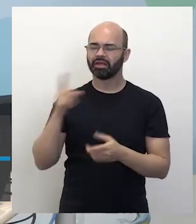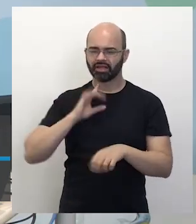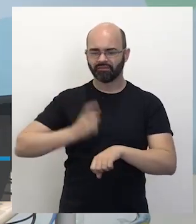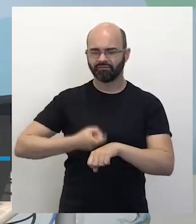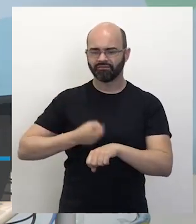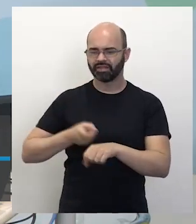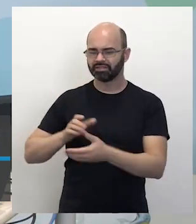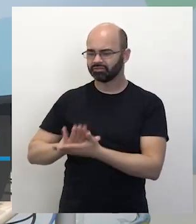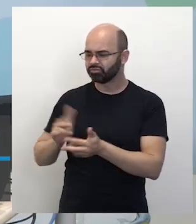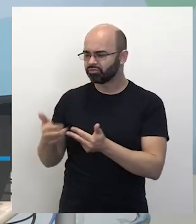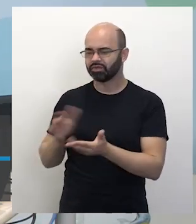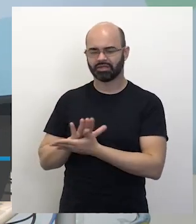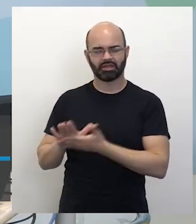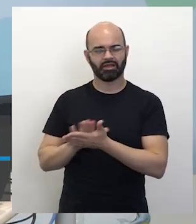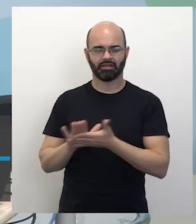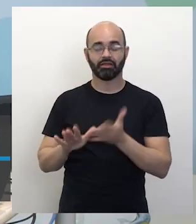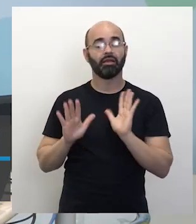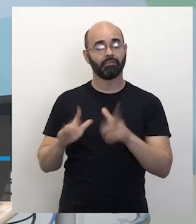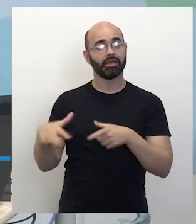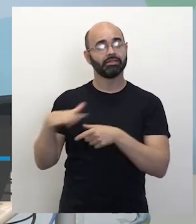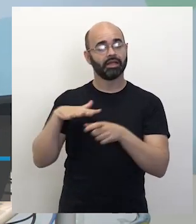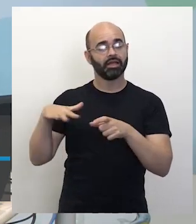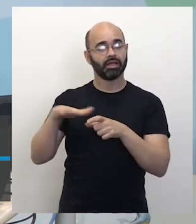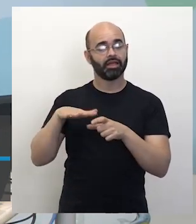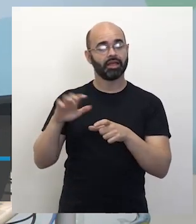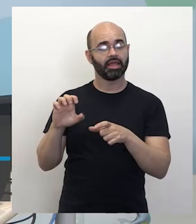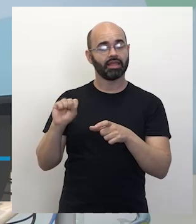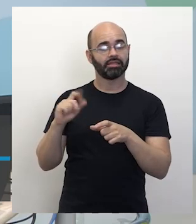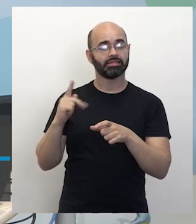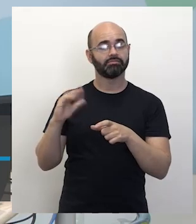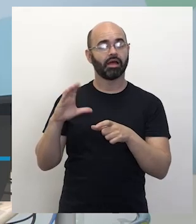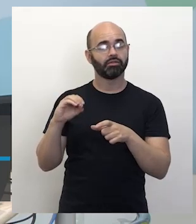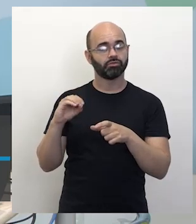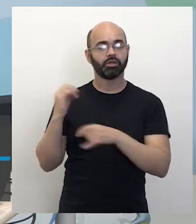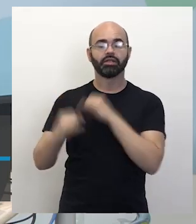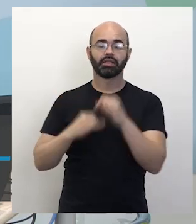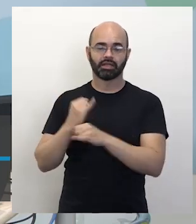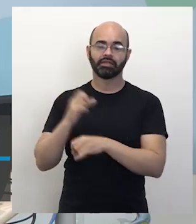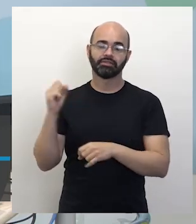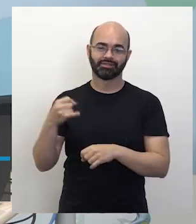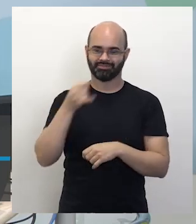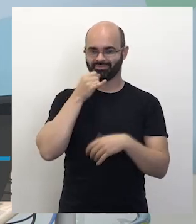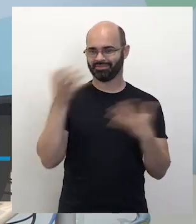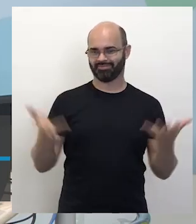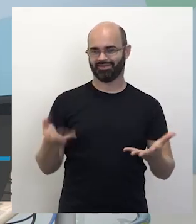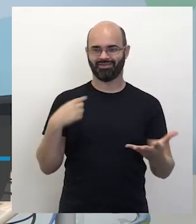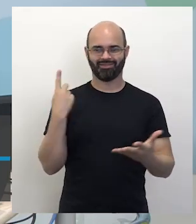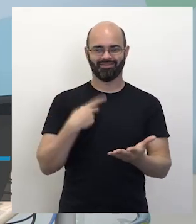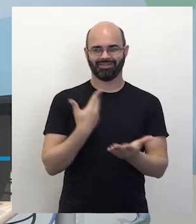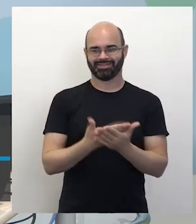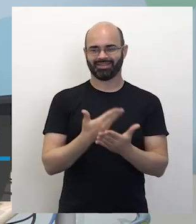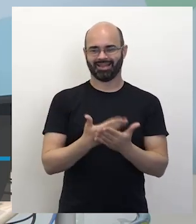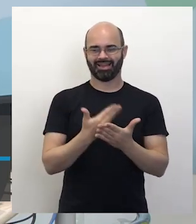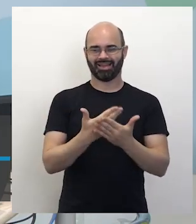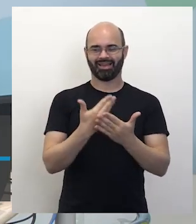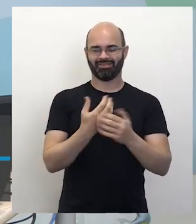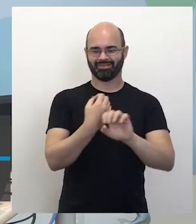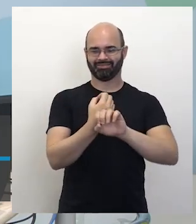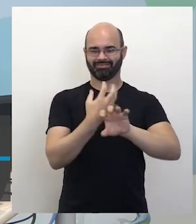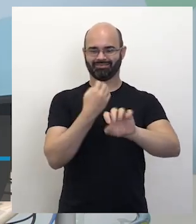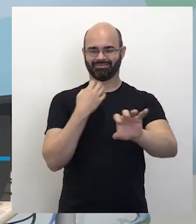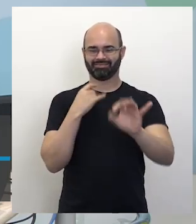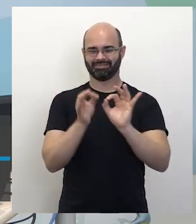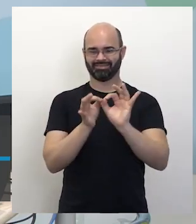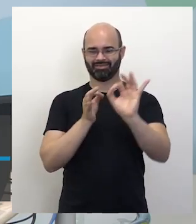Mas é um espaço que a gente ocupa. Por exemplo, agora a gente está tendo as nossas aulas online. A gente está ocupando